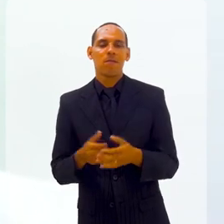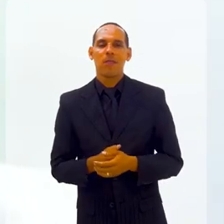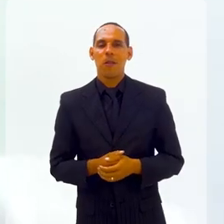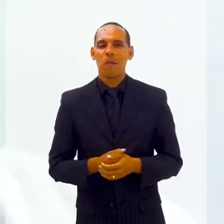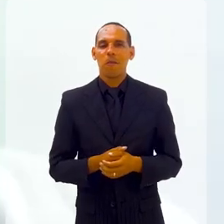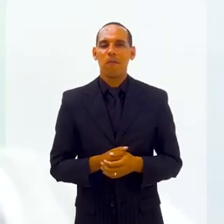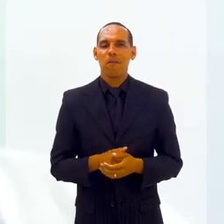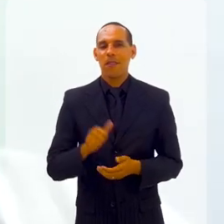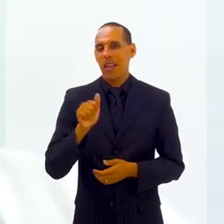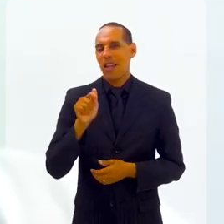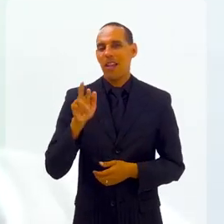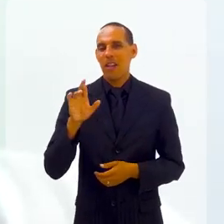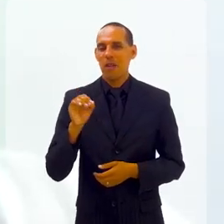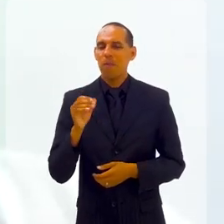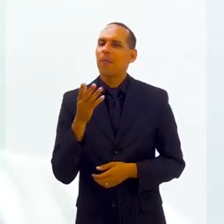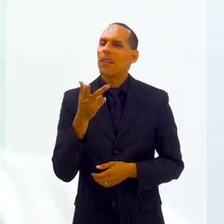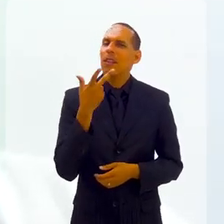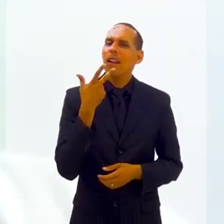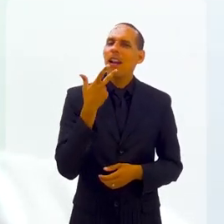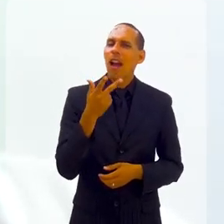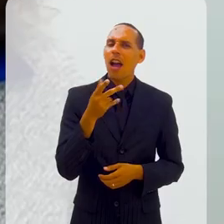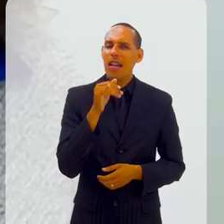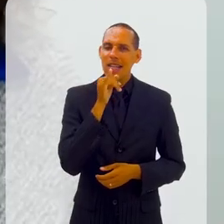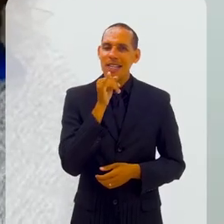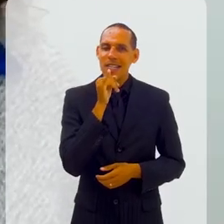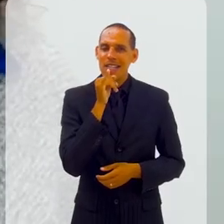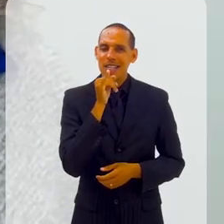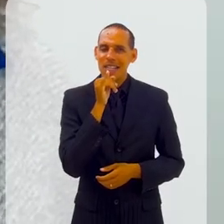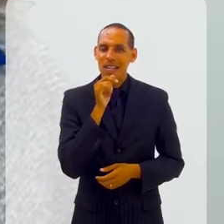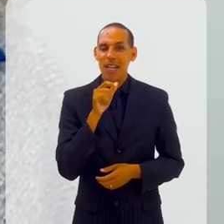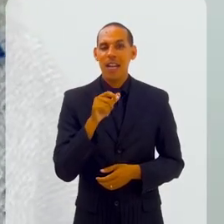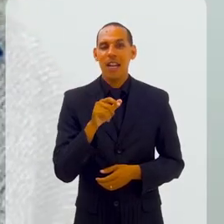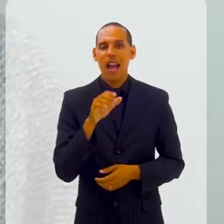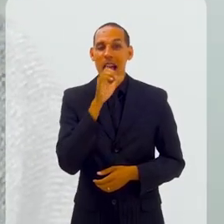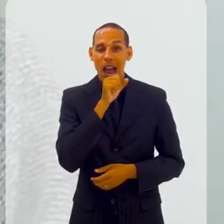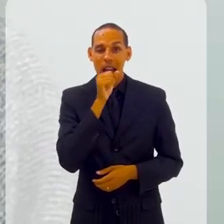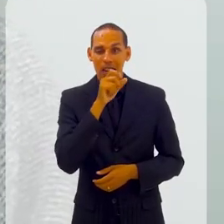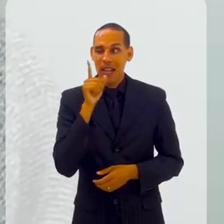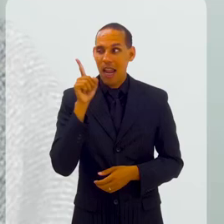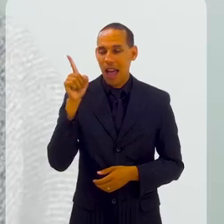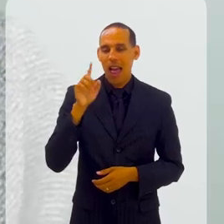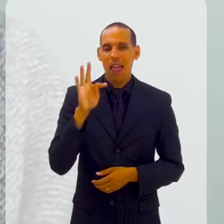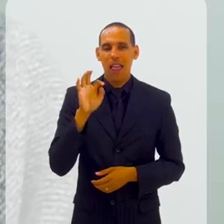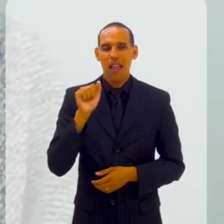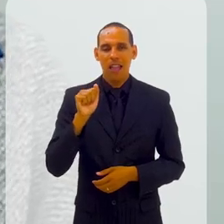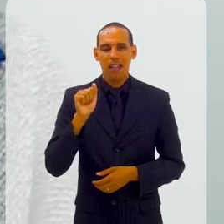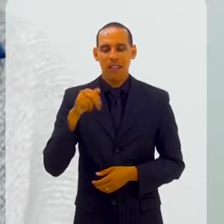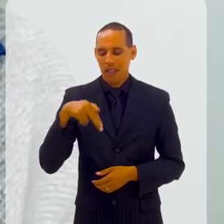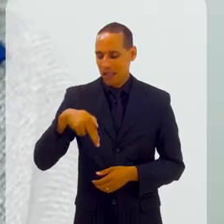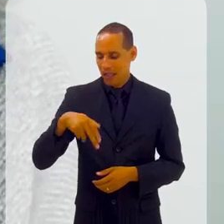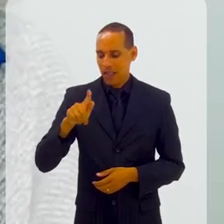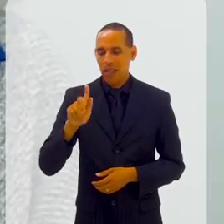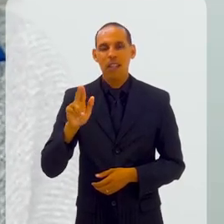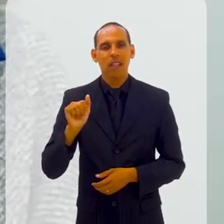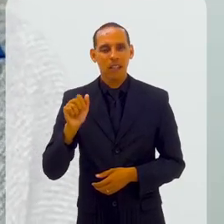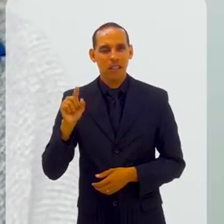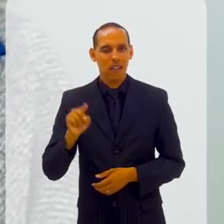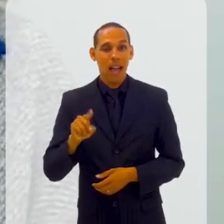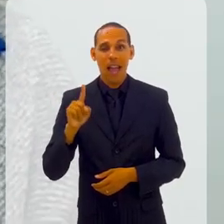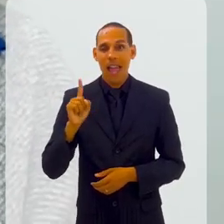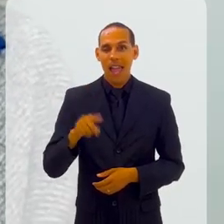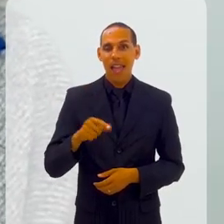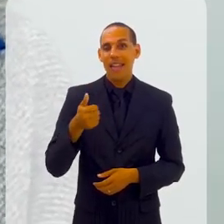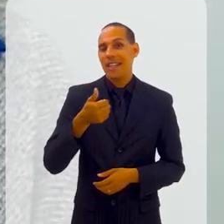fomentar aí ao nosso Agro a senhora citou a questão por exemplo das Laranjas de Tanguá né que que são a nossa